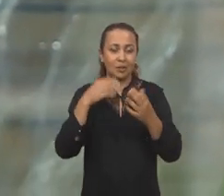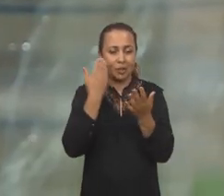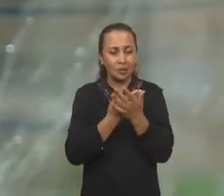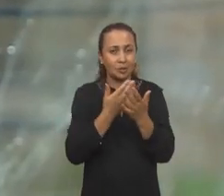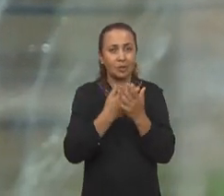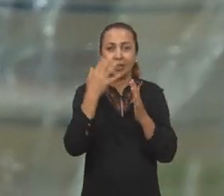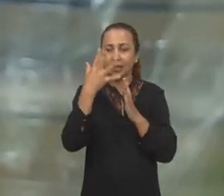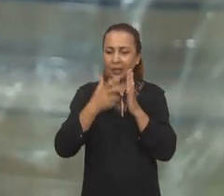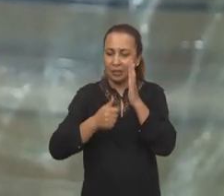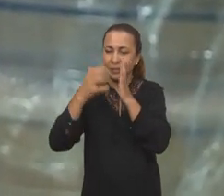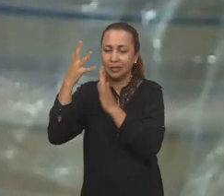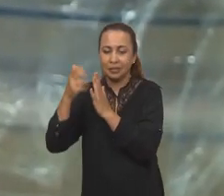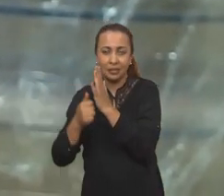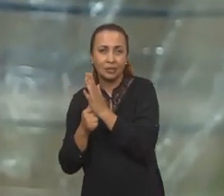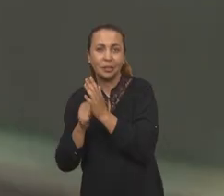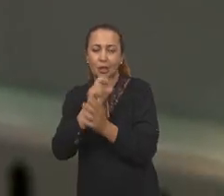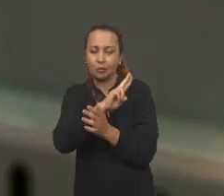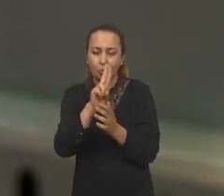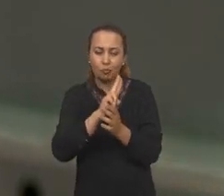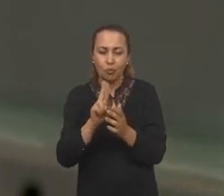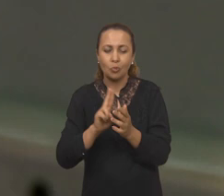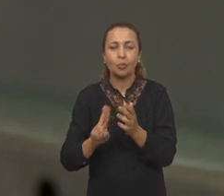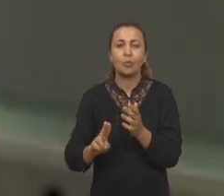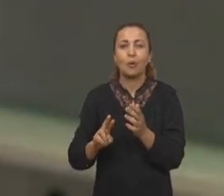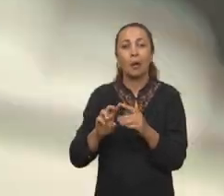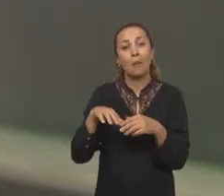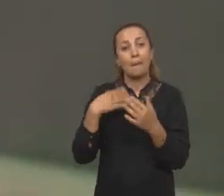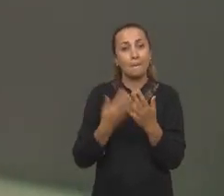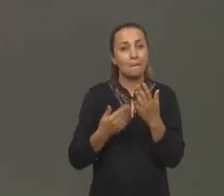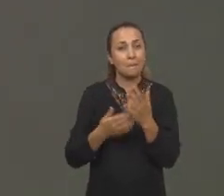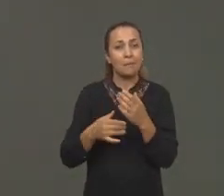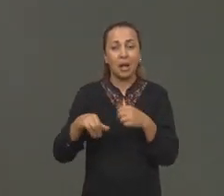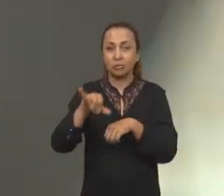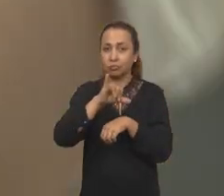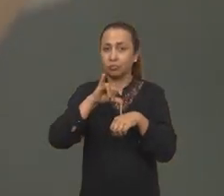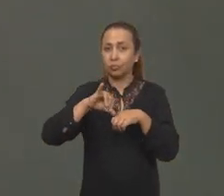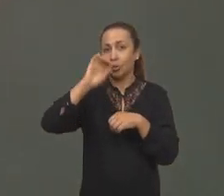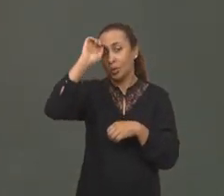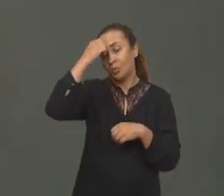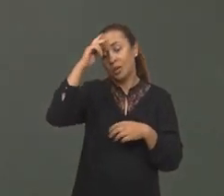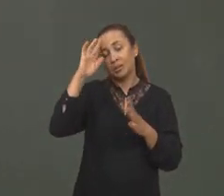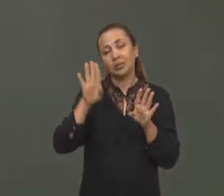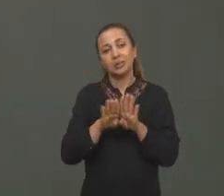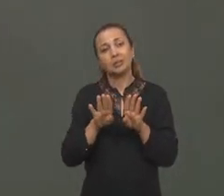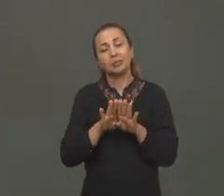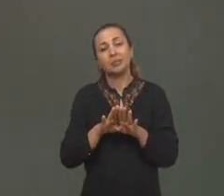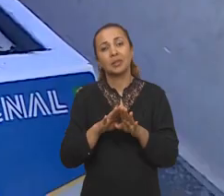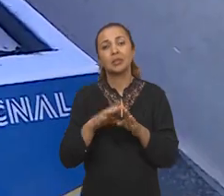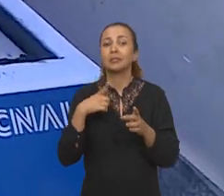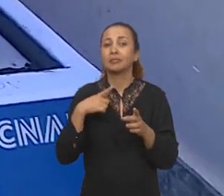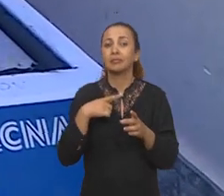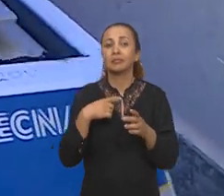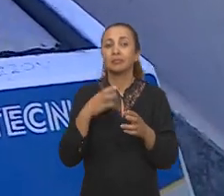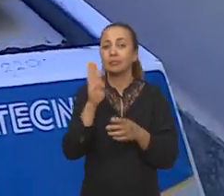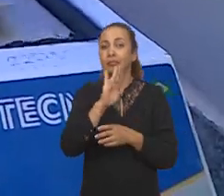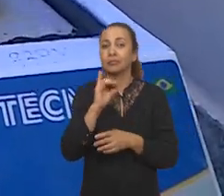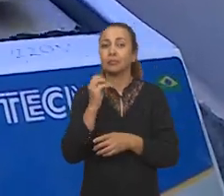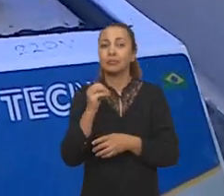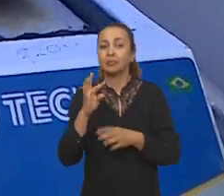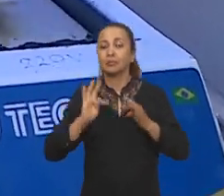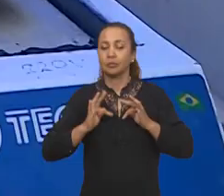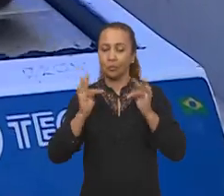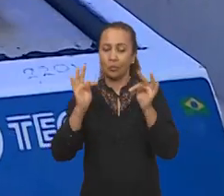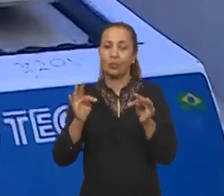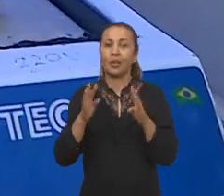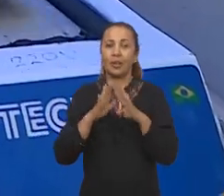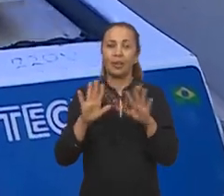caracterizando Quanto a essa atividade de degradação do óleo e também da produção de compostos com potencial biotecnológico